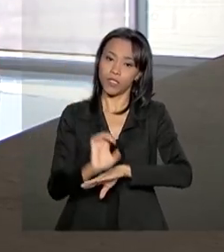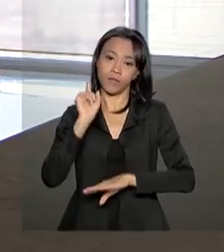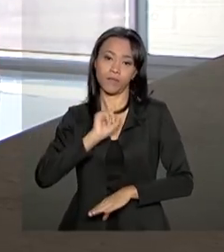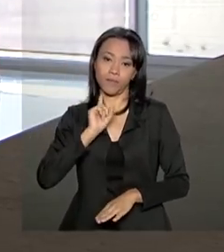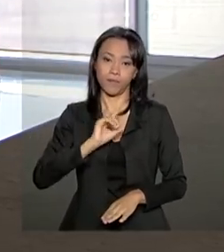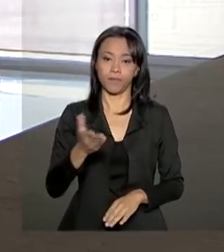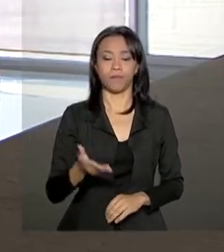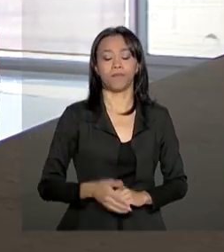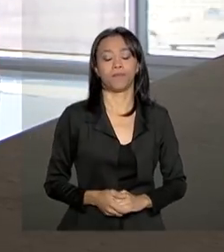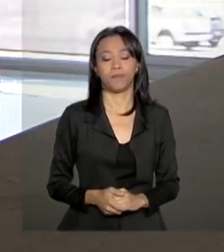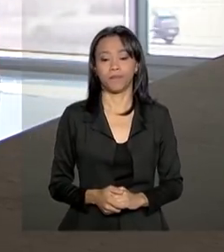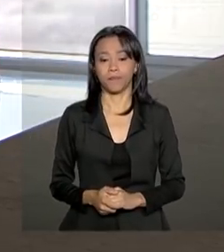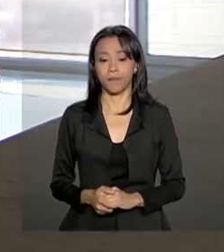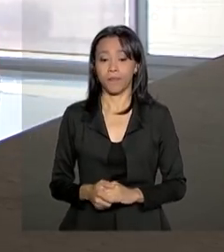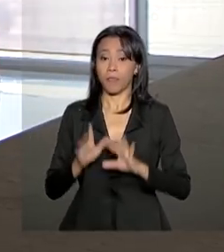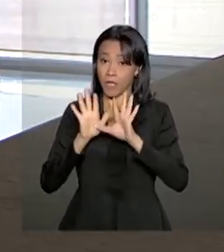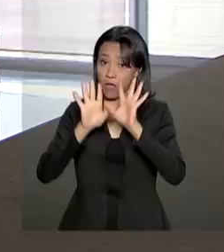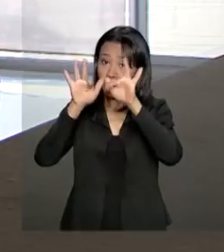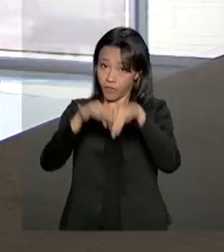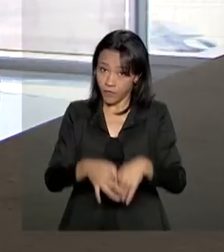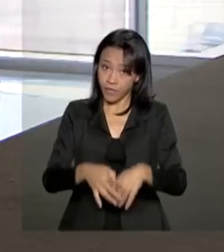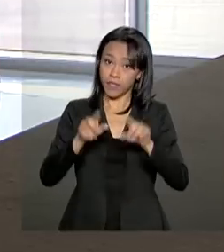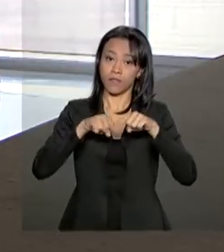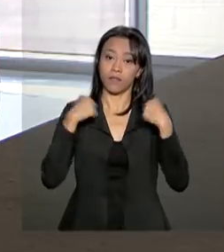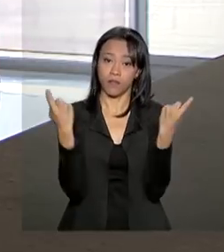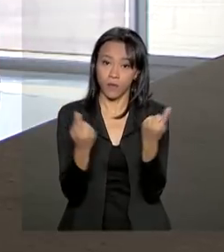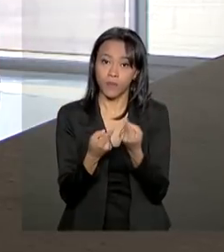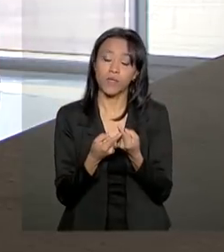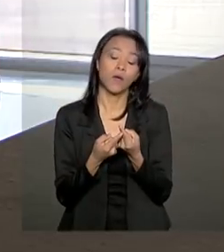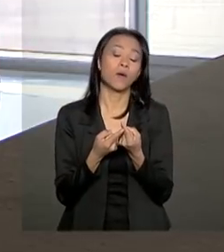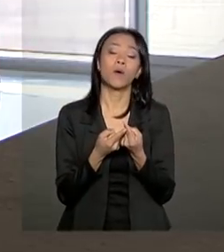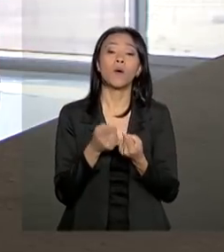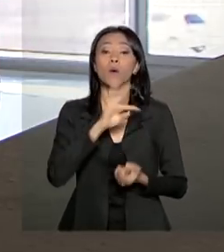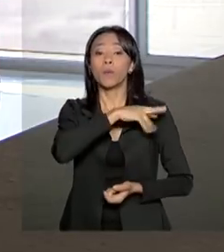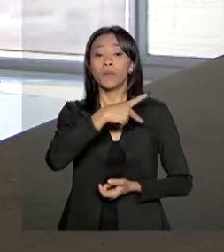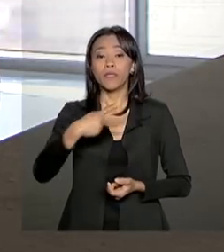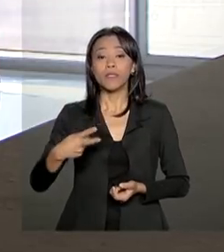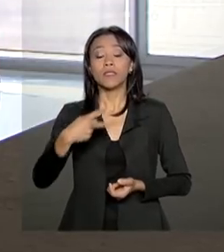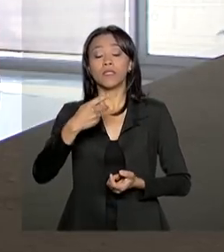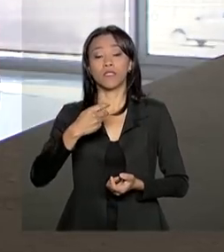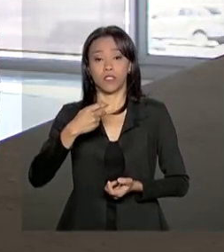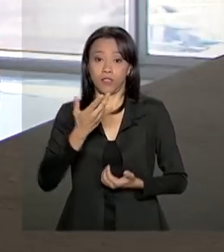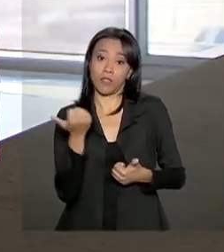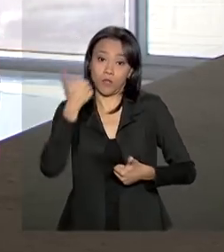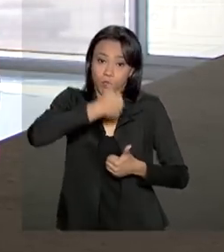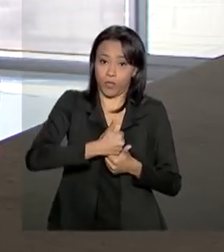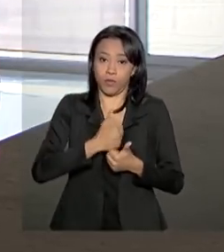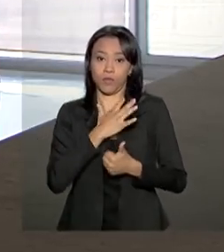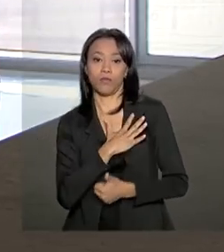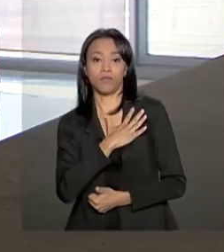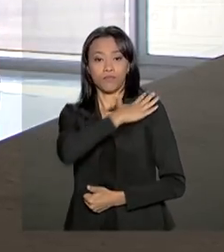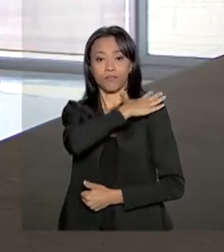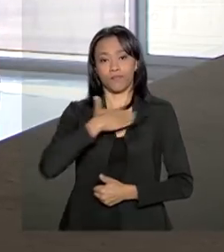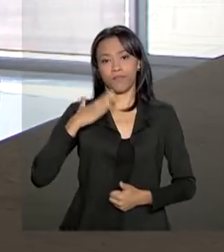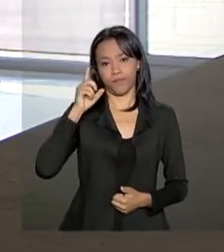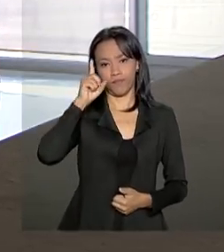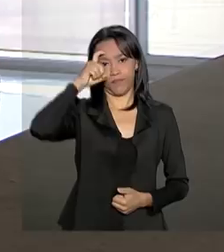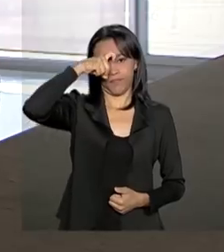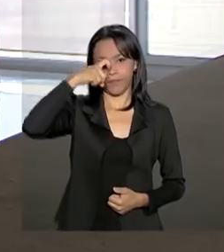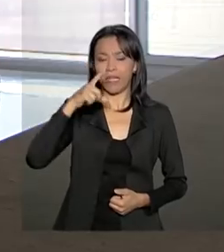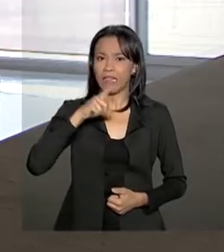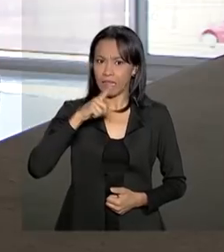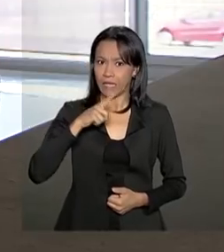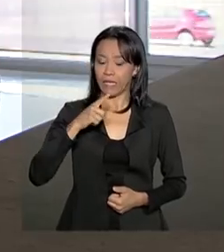e terminada essa reunião ministerial o presidente em exercício milton mourão cumprir um dia apertado